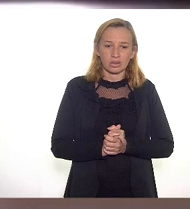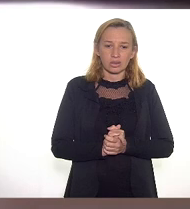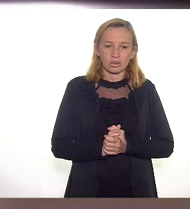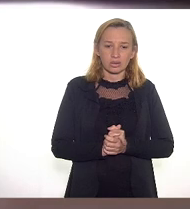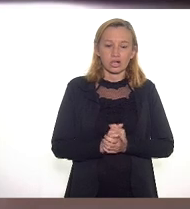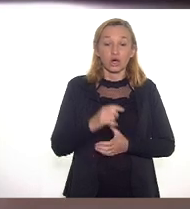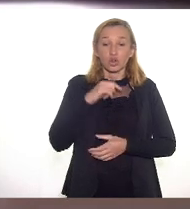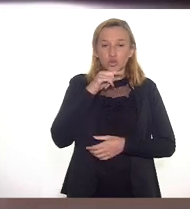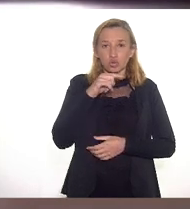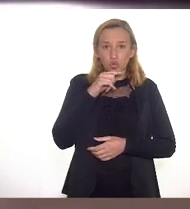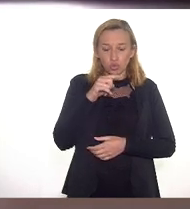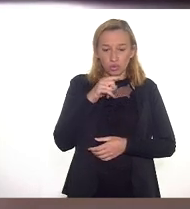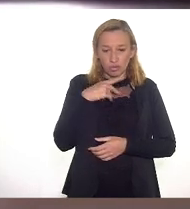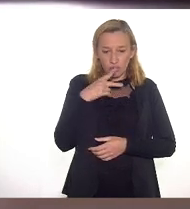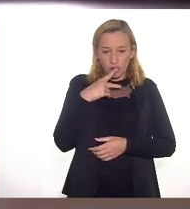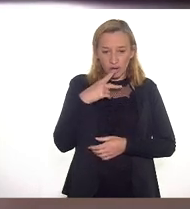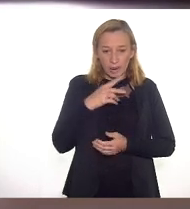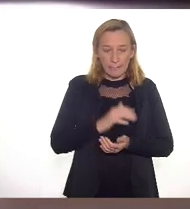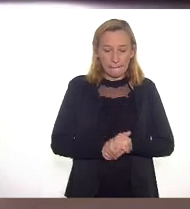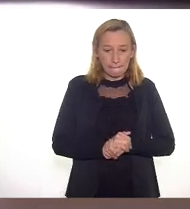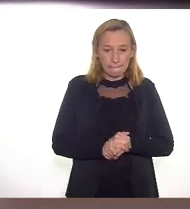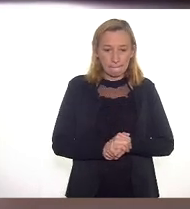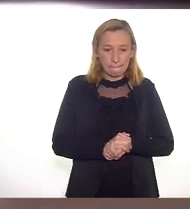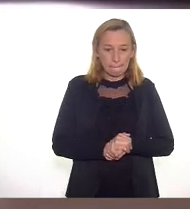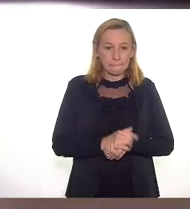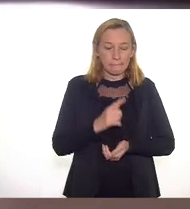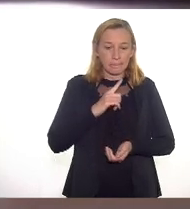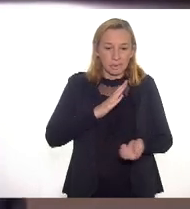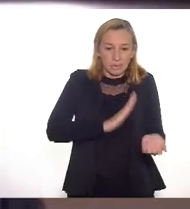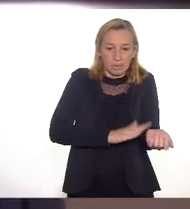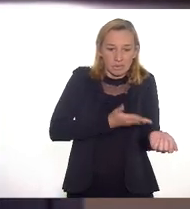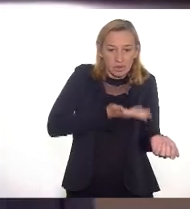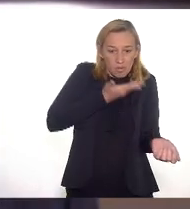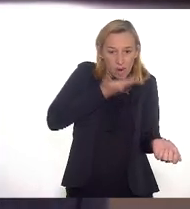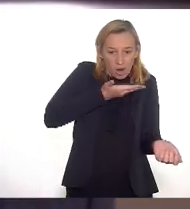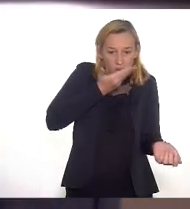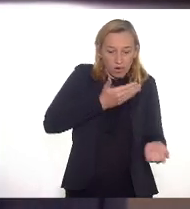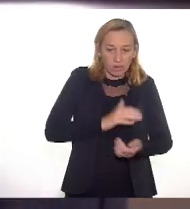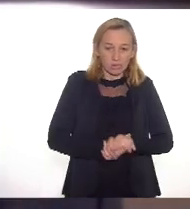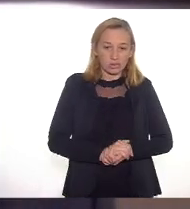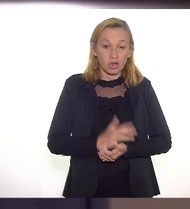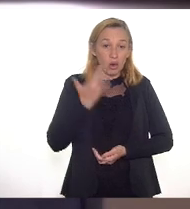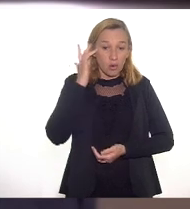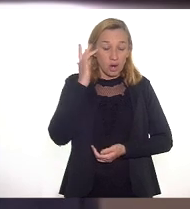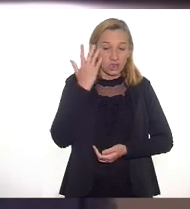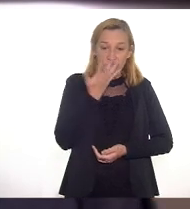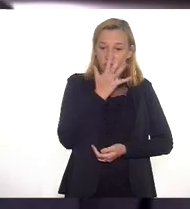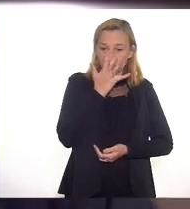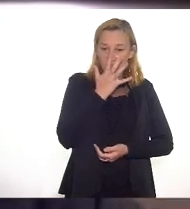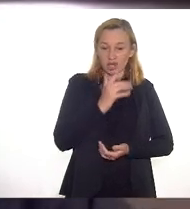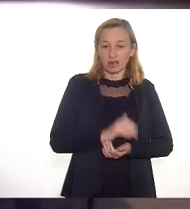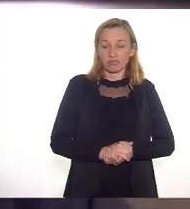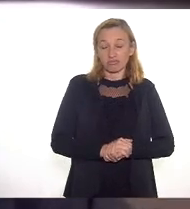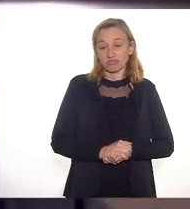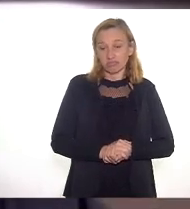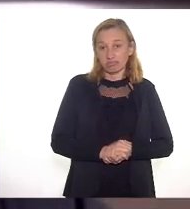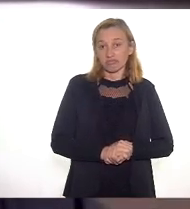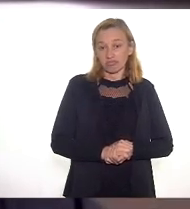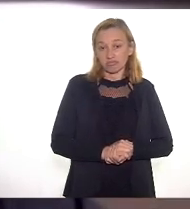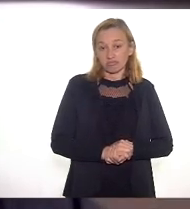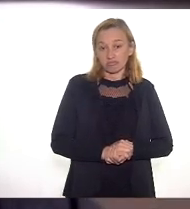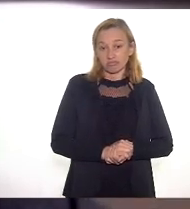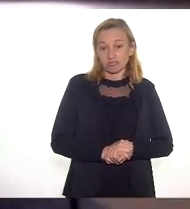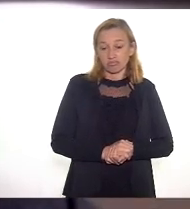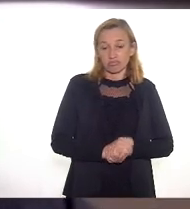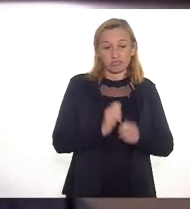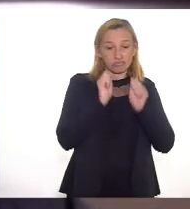uma dúvida minha, porque eu tenho pressão alta. Na verdade, eu adquiri a partir de fevereiro de 19 aqui na